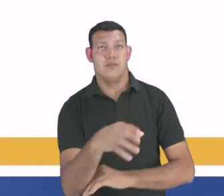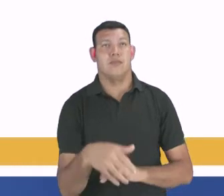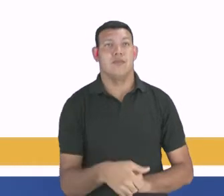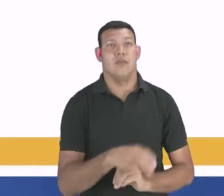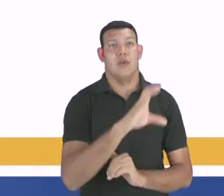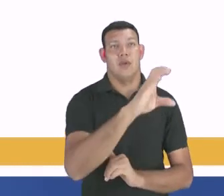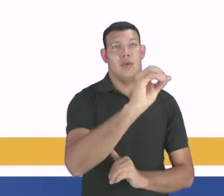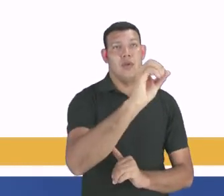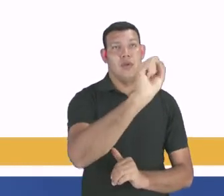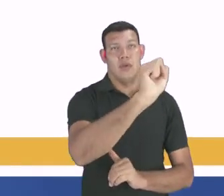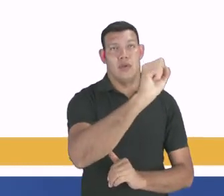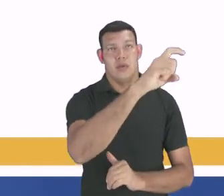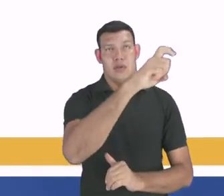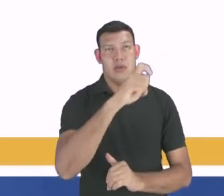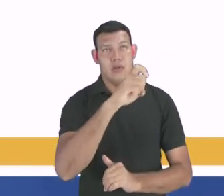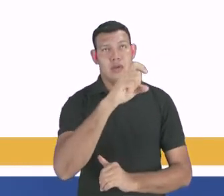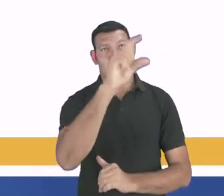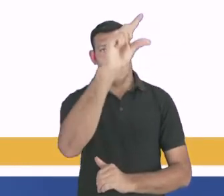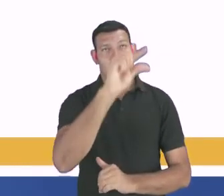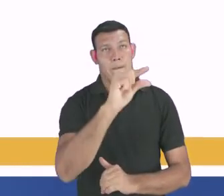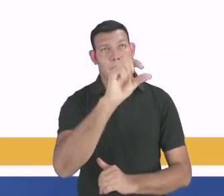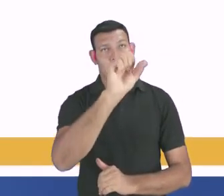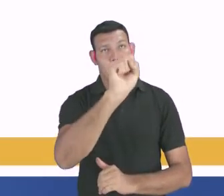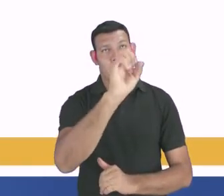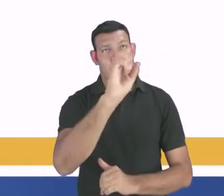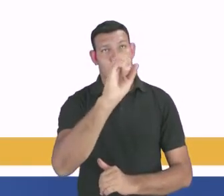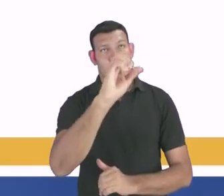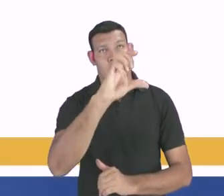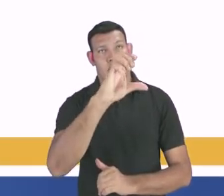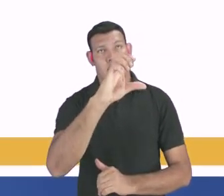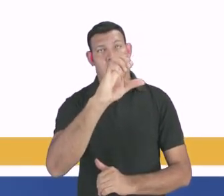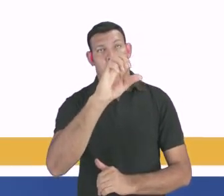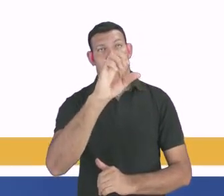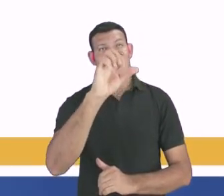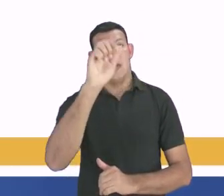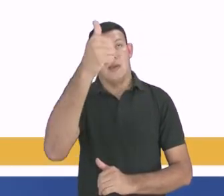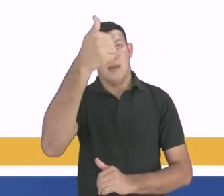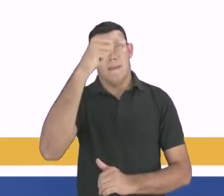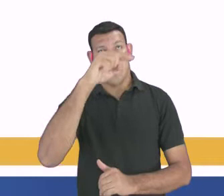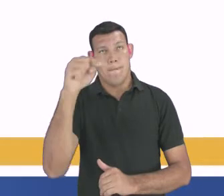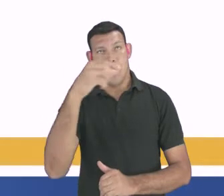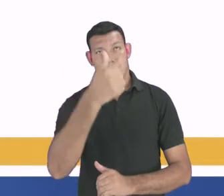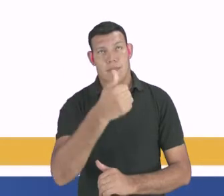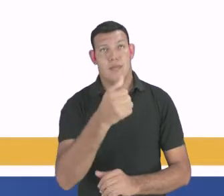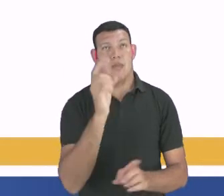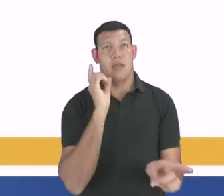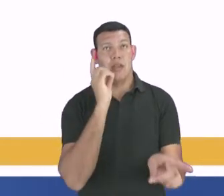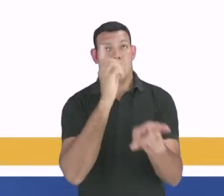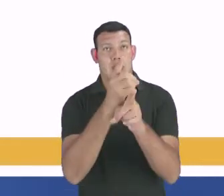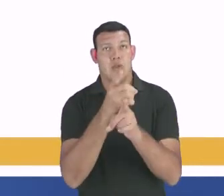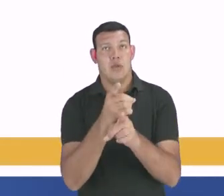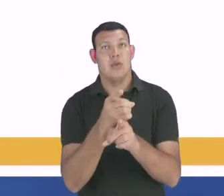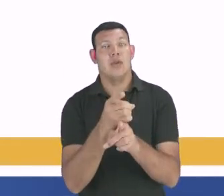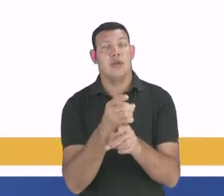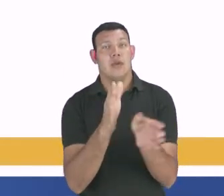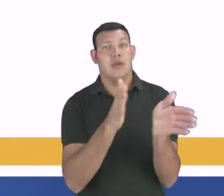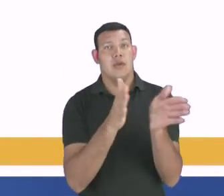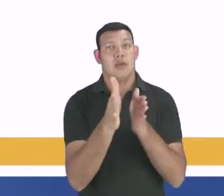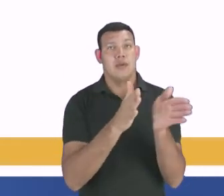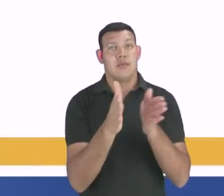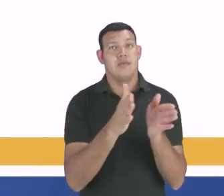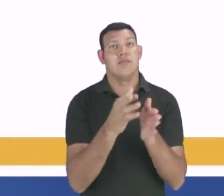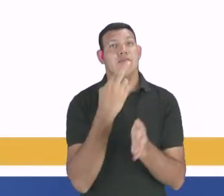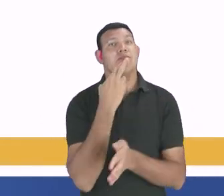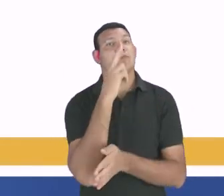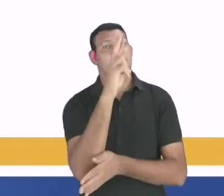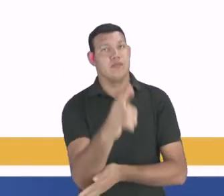sobre 3, ou cosseno de x menor que o cosseno de meio, nós vamos encontrar um intervalo como